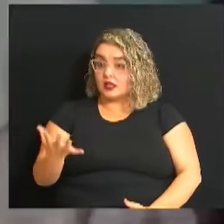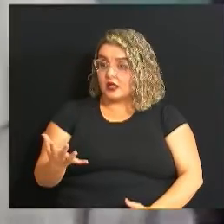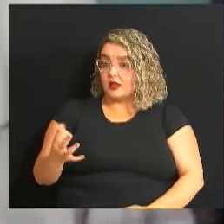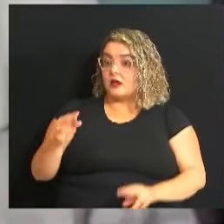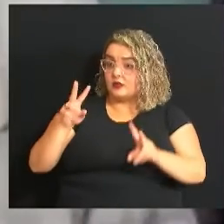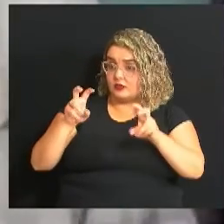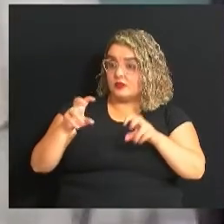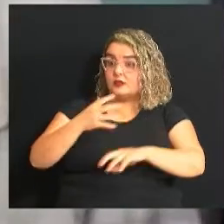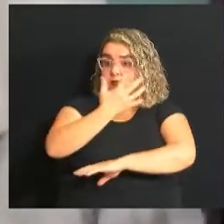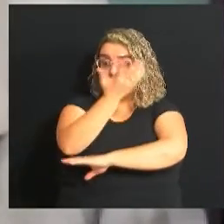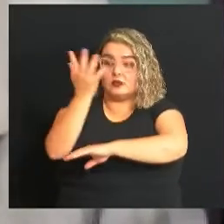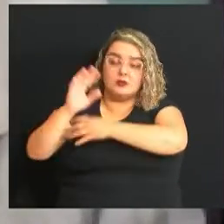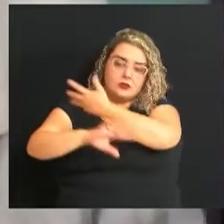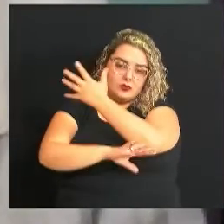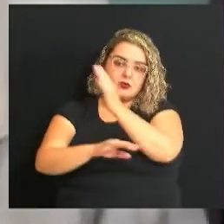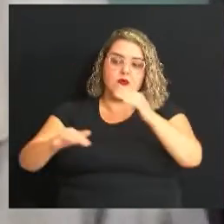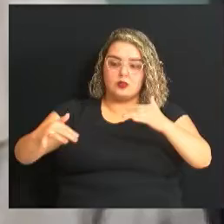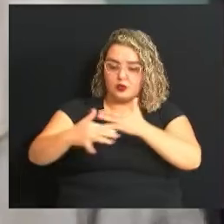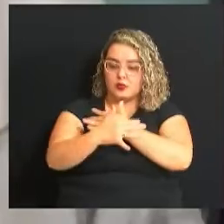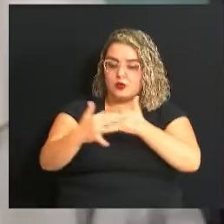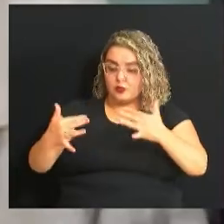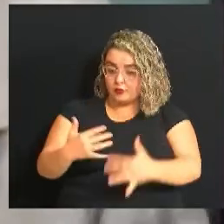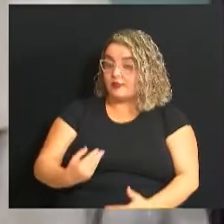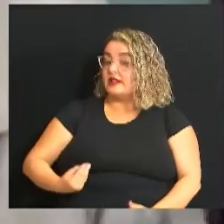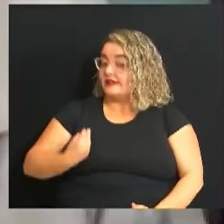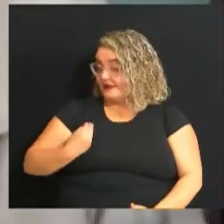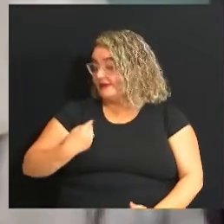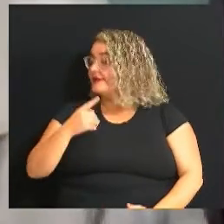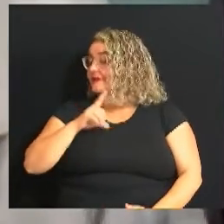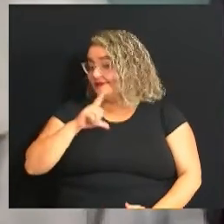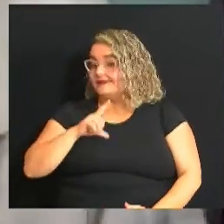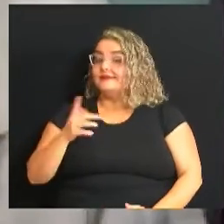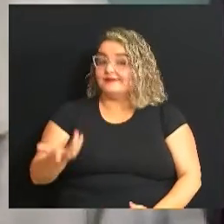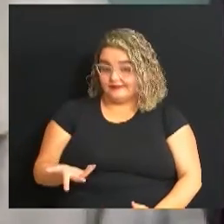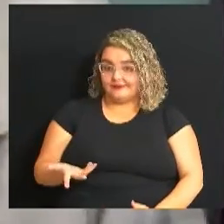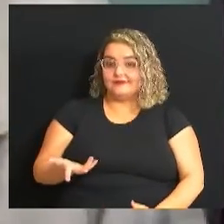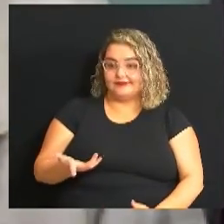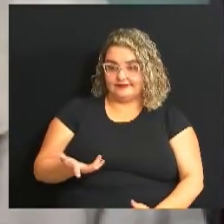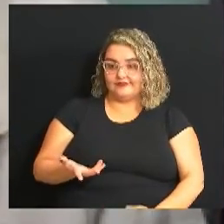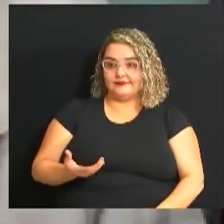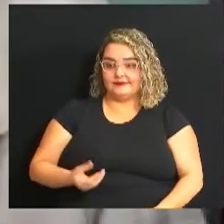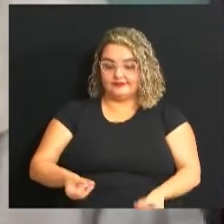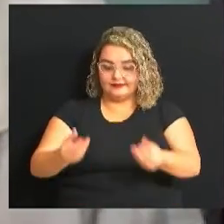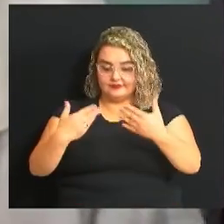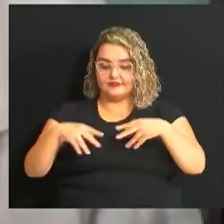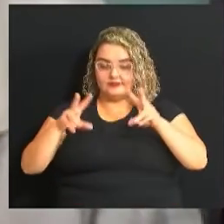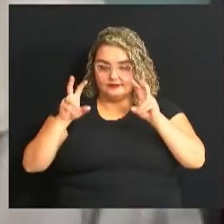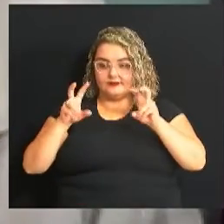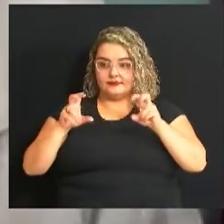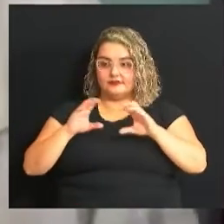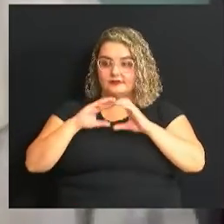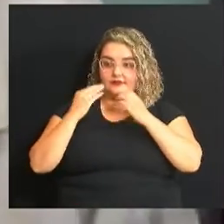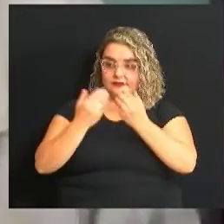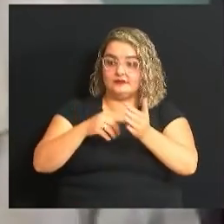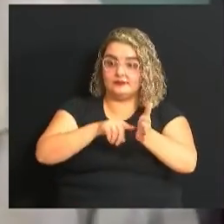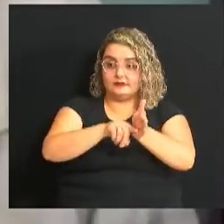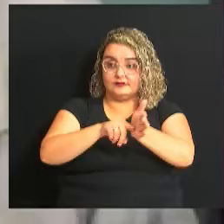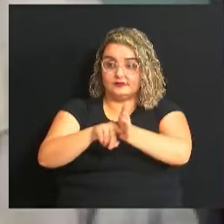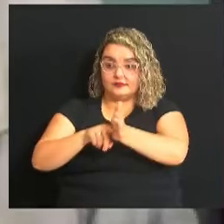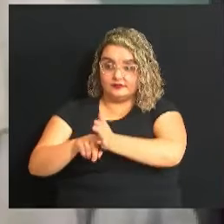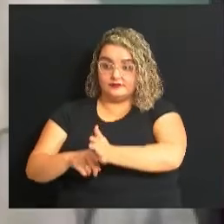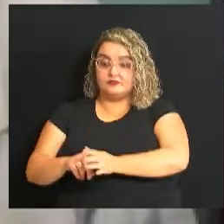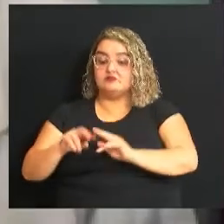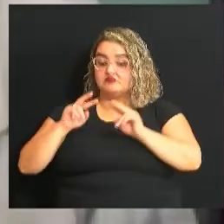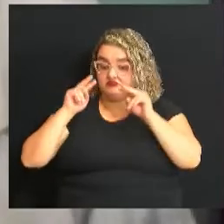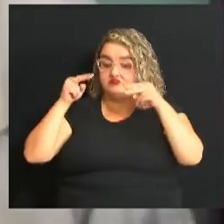Floresta Urbana Viva, justamente o que a gente estava falando, e ele vai trazer comunidade de pesquisadores